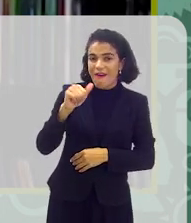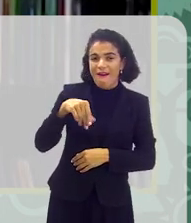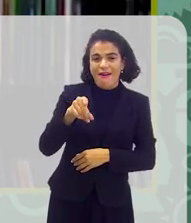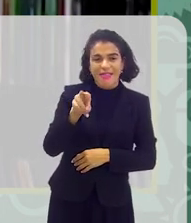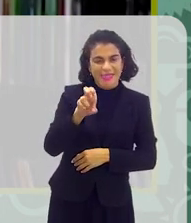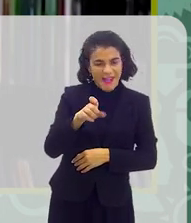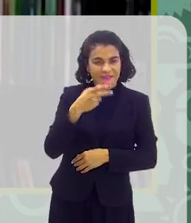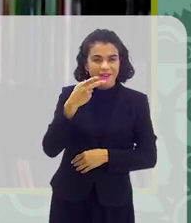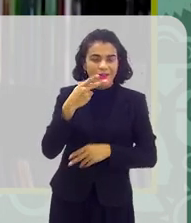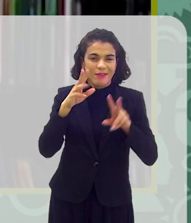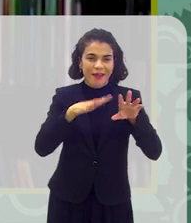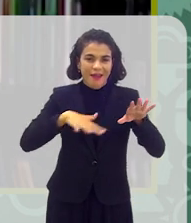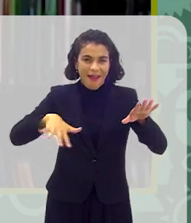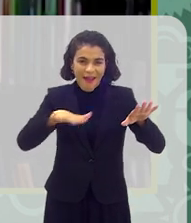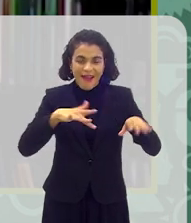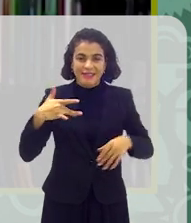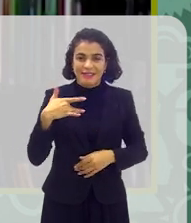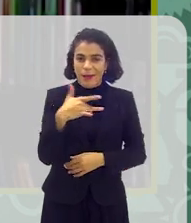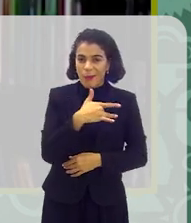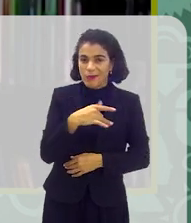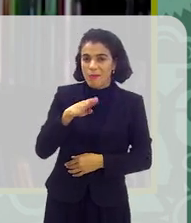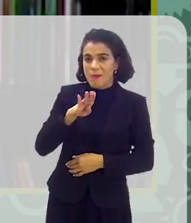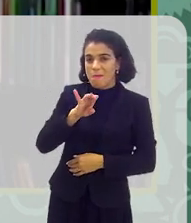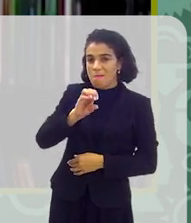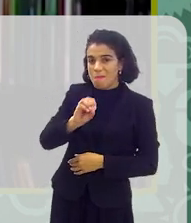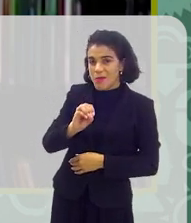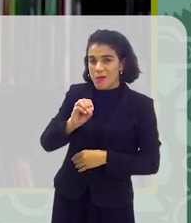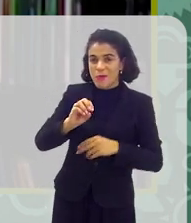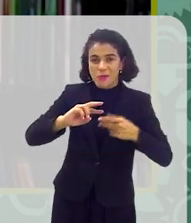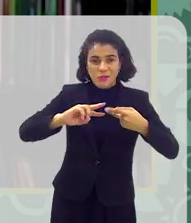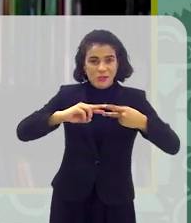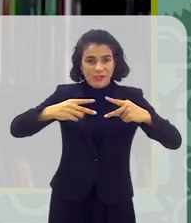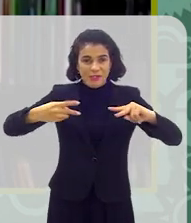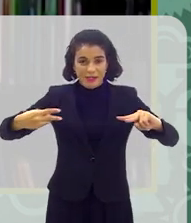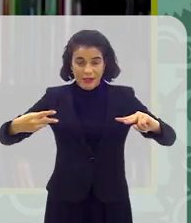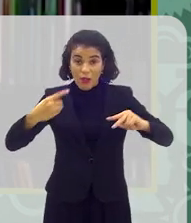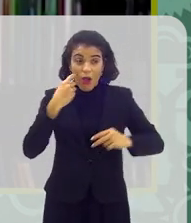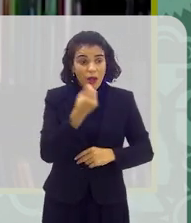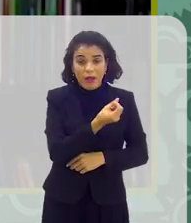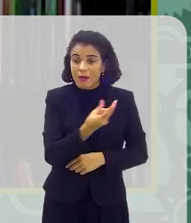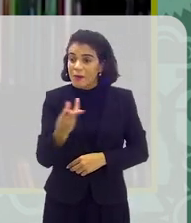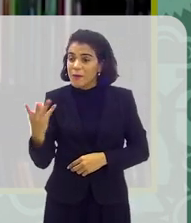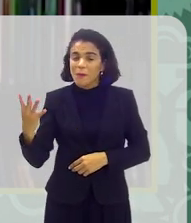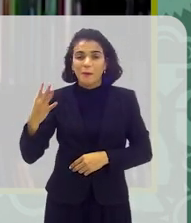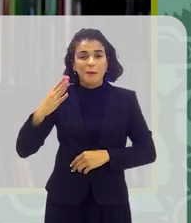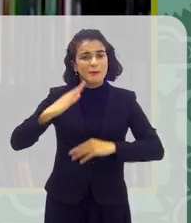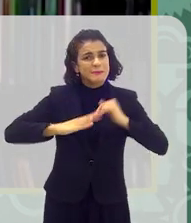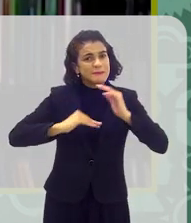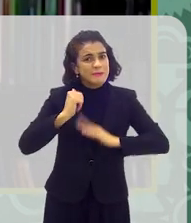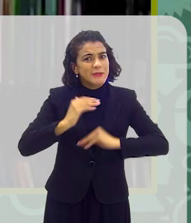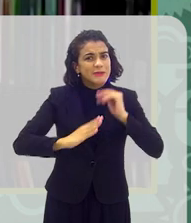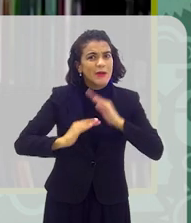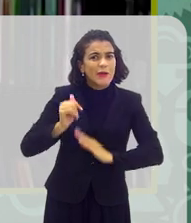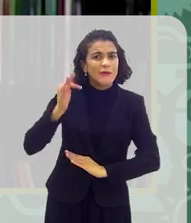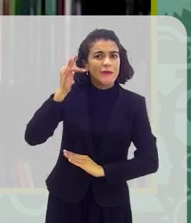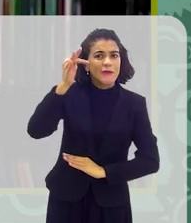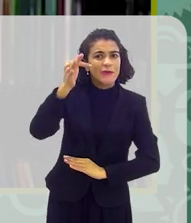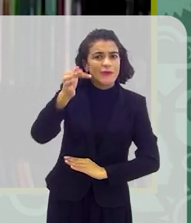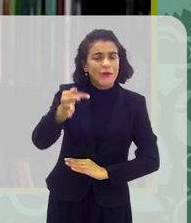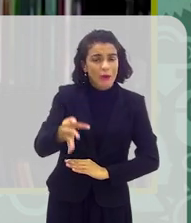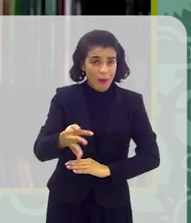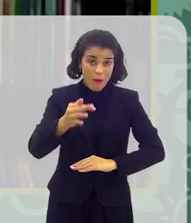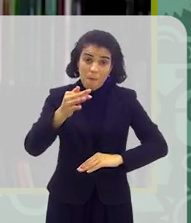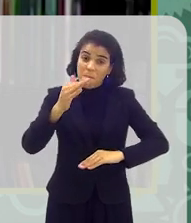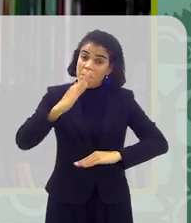colocou na área da saúde, na área da biogenética. Olha quantas profissões de futuro nós estamos falando, profissões que